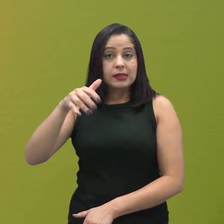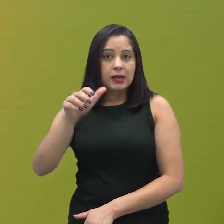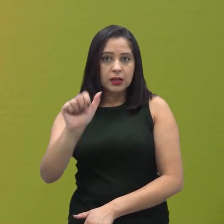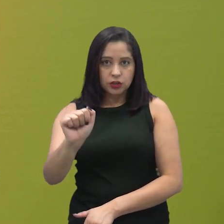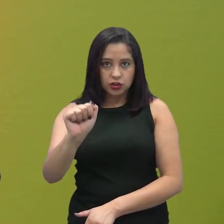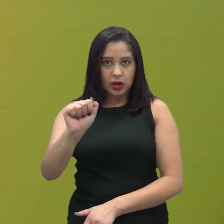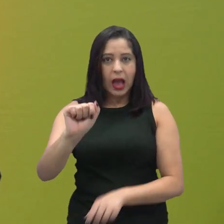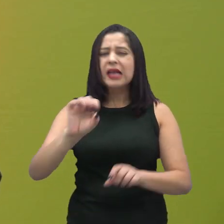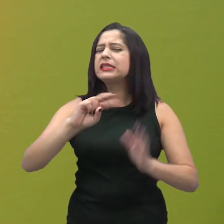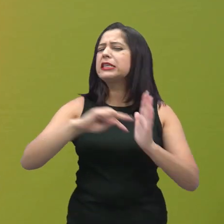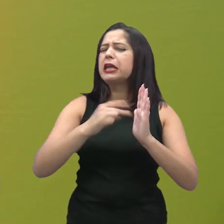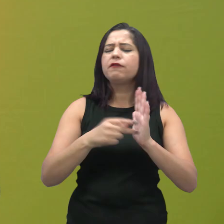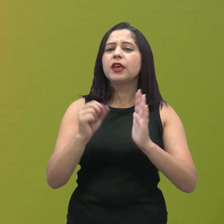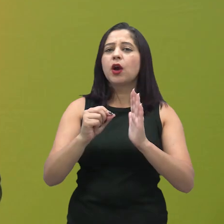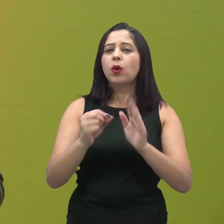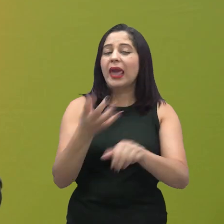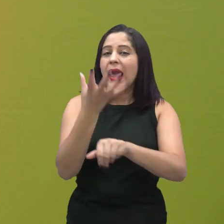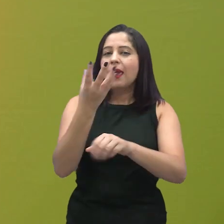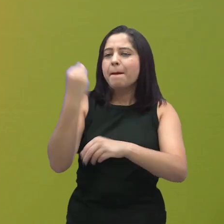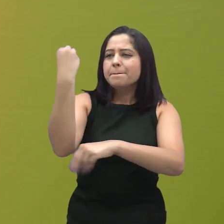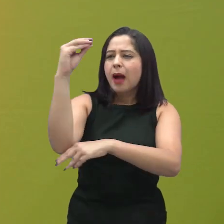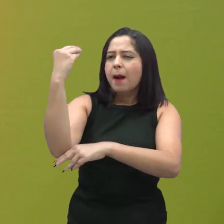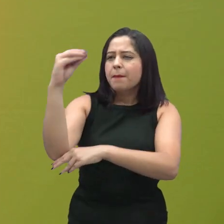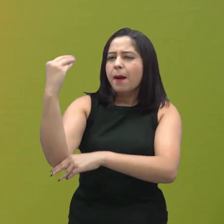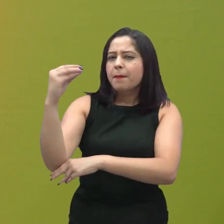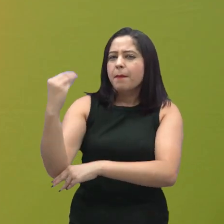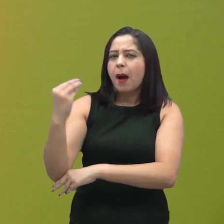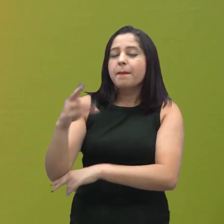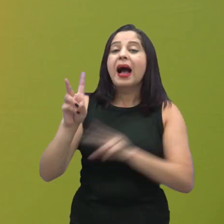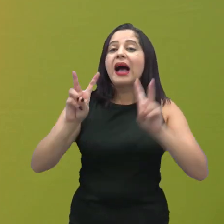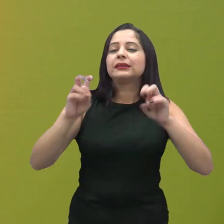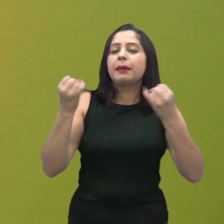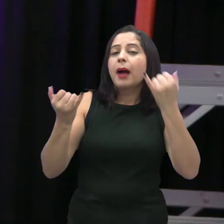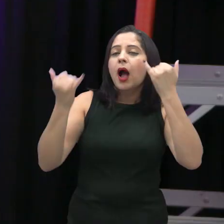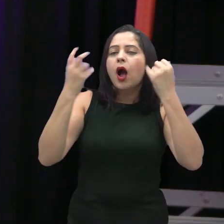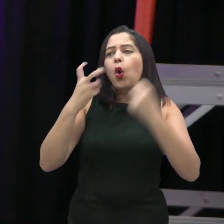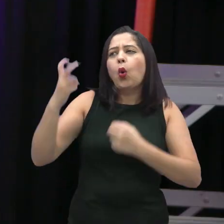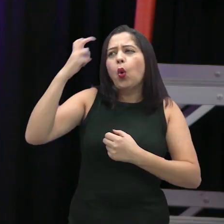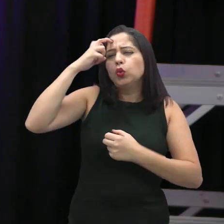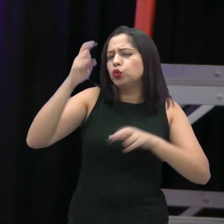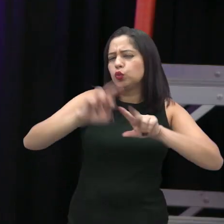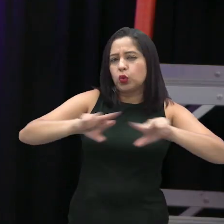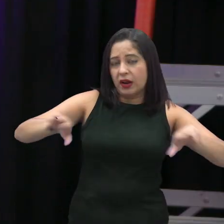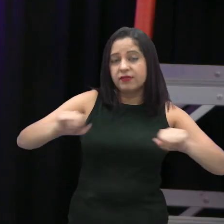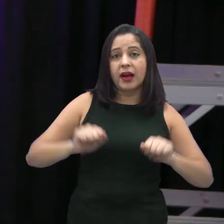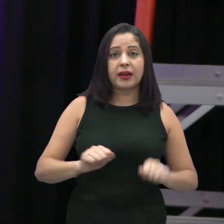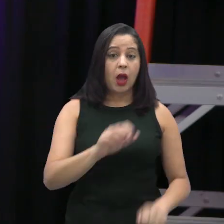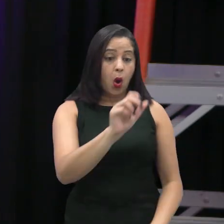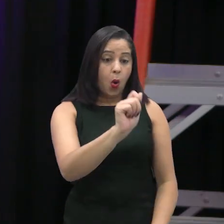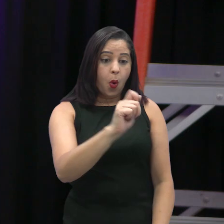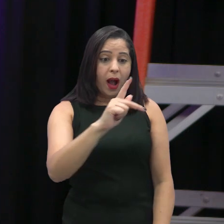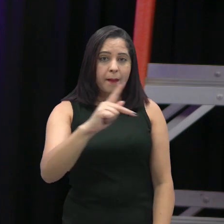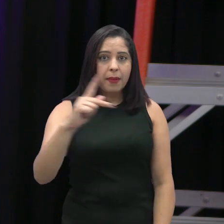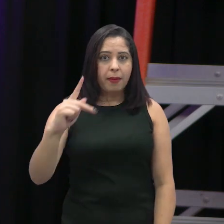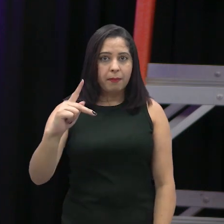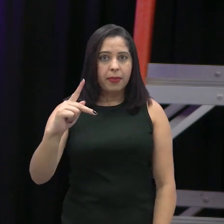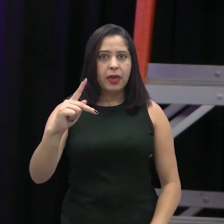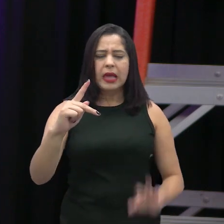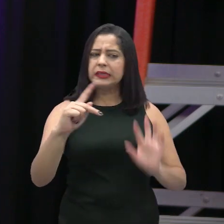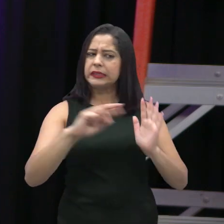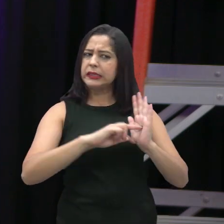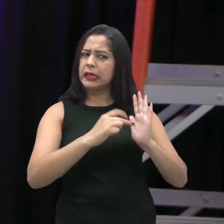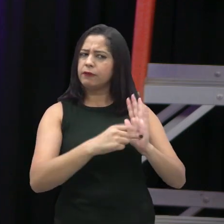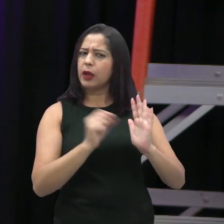sobre práticas culturais e também sobre manifestações populares aqui da nossa cidade. E olha só, é um aplicativo colaborativo.